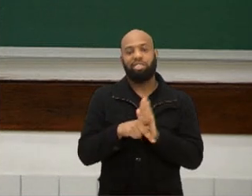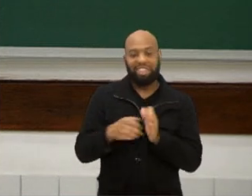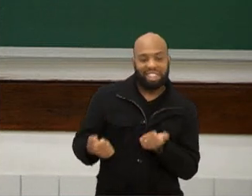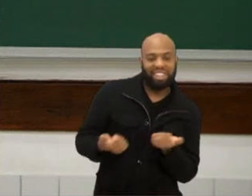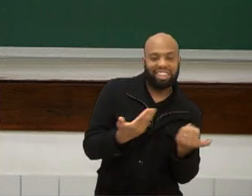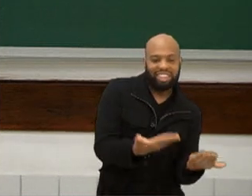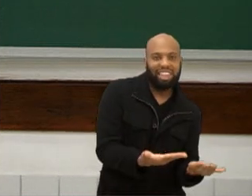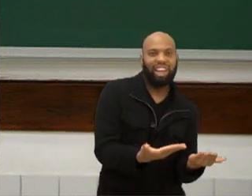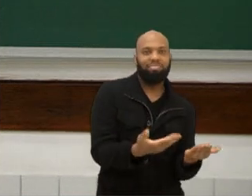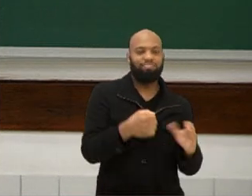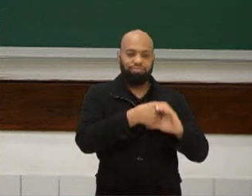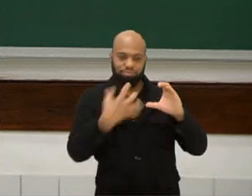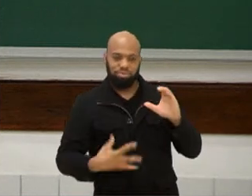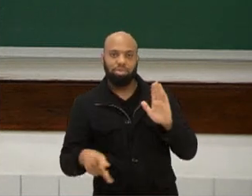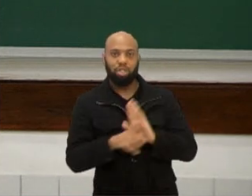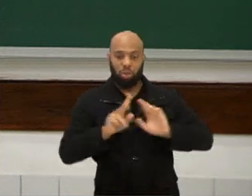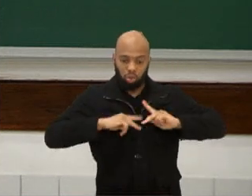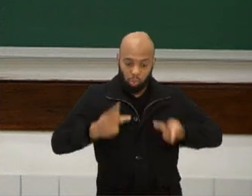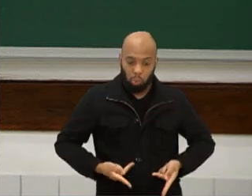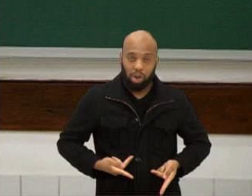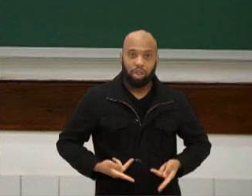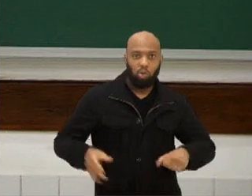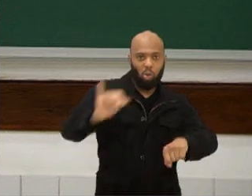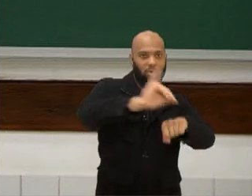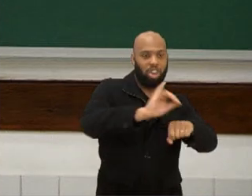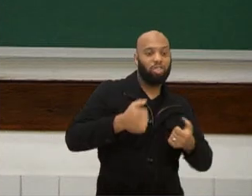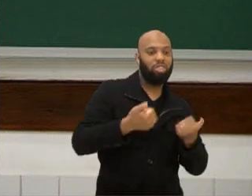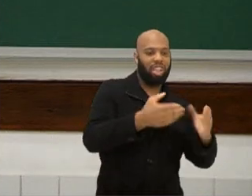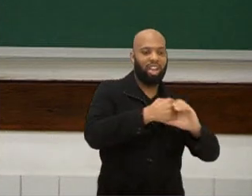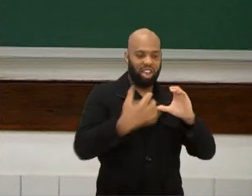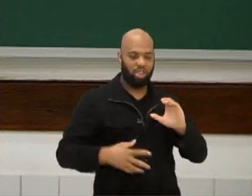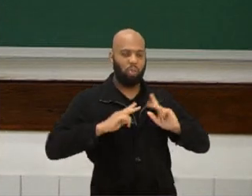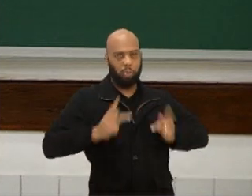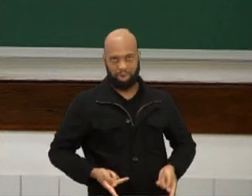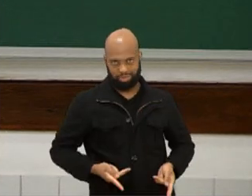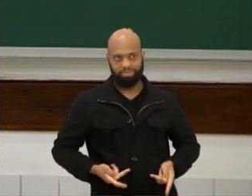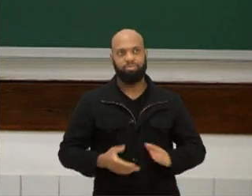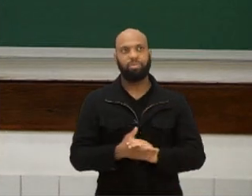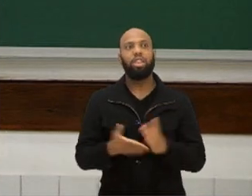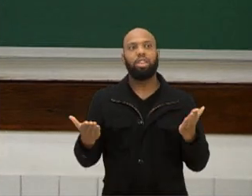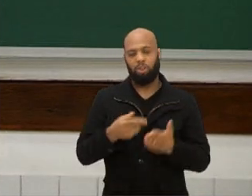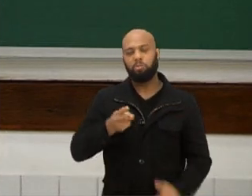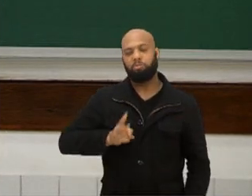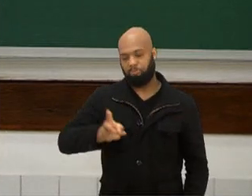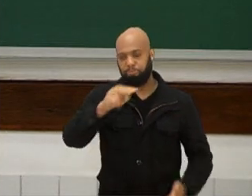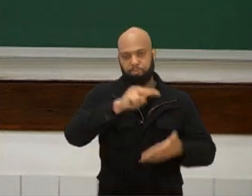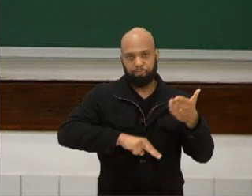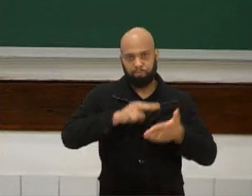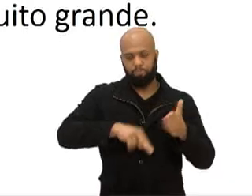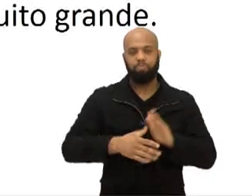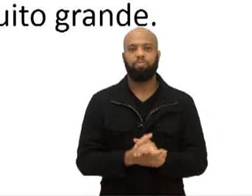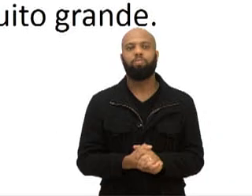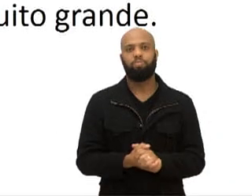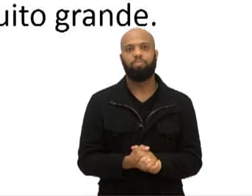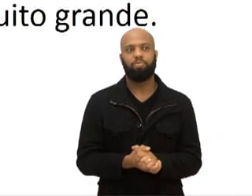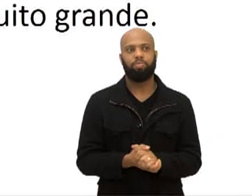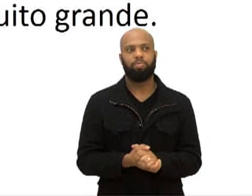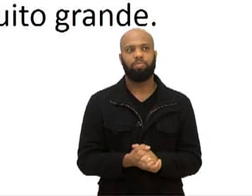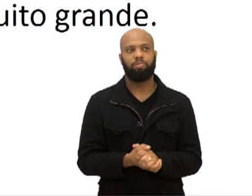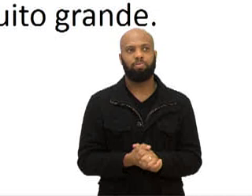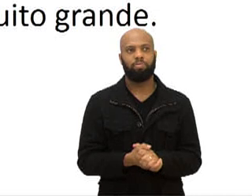dar uma característica humana para algo que não é humano. E nós vamos continuar com o fragmento.